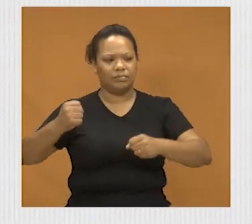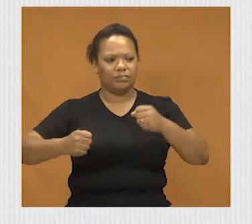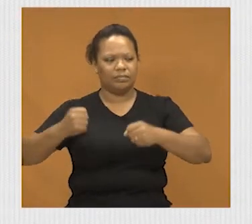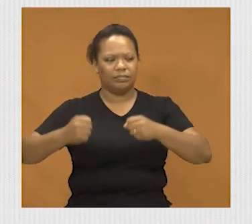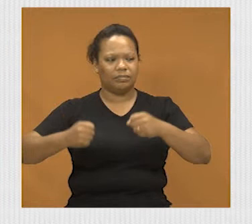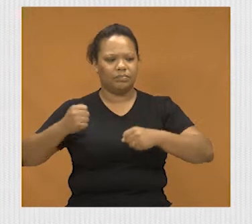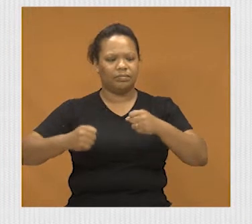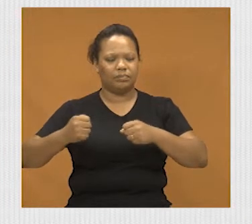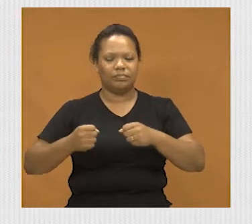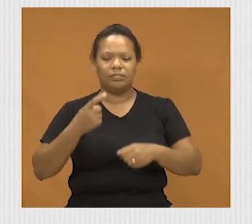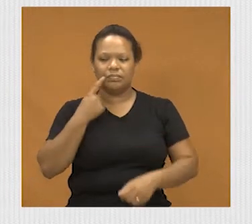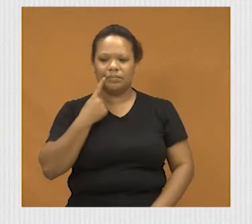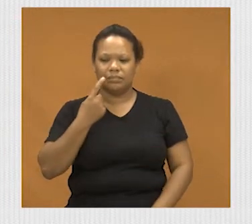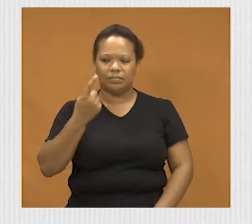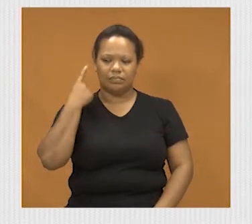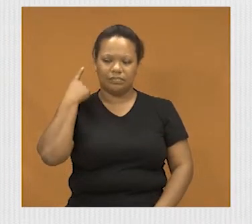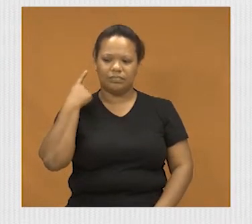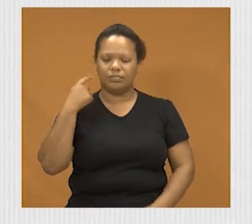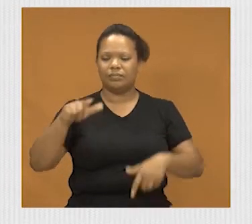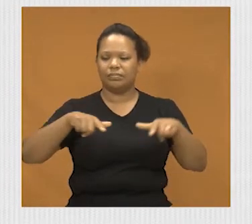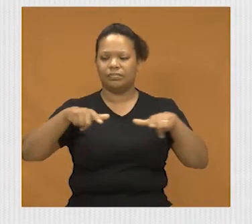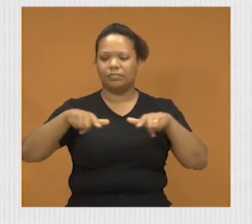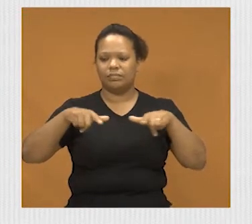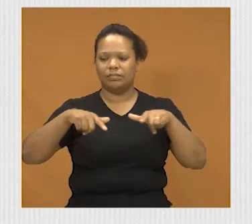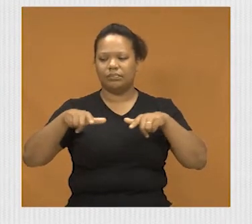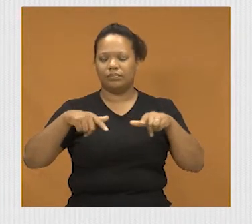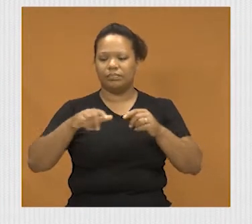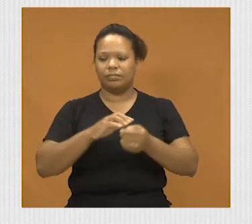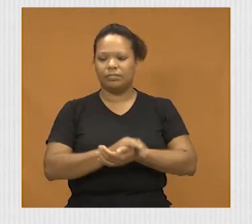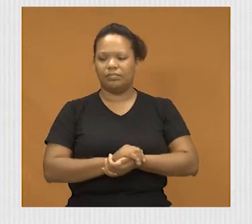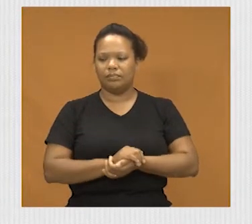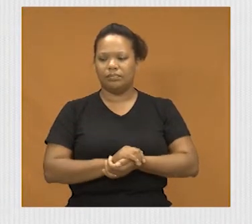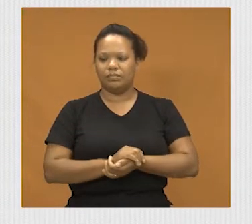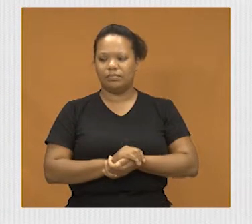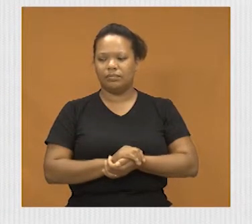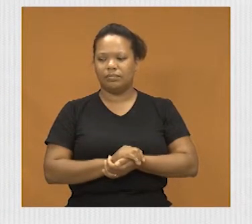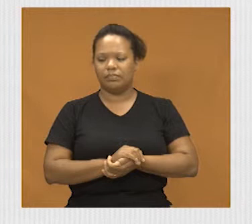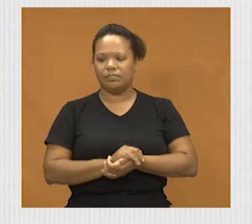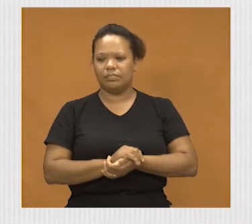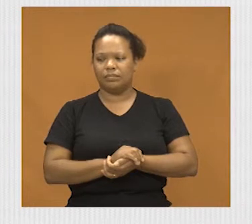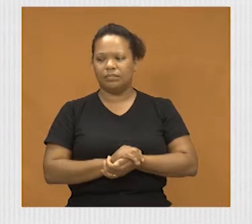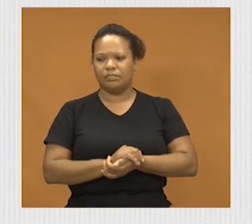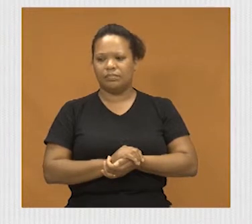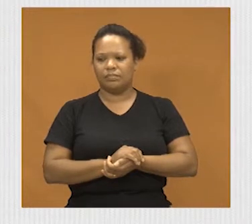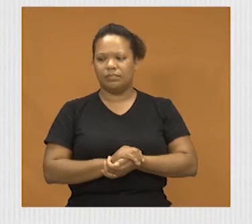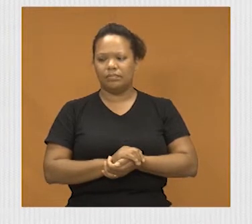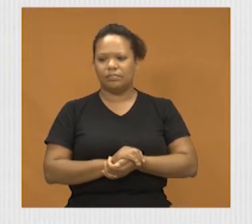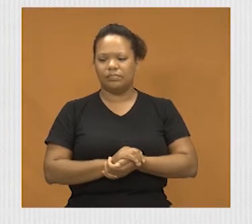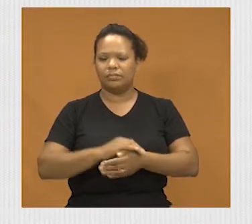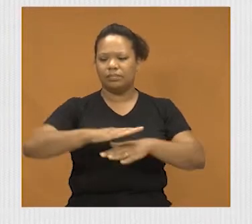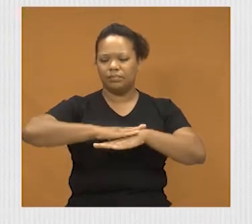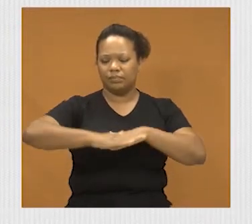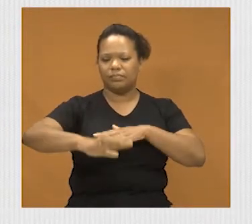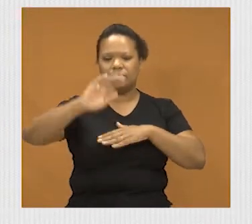Tá? Recentemente, foi feito um trabalho que foi colocado um